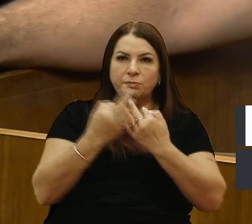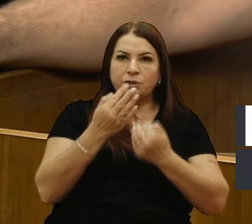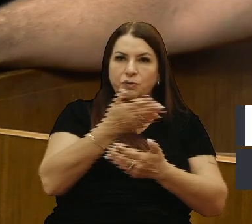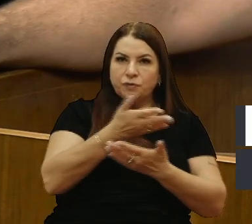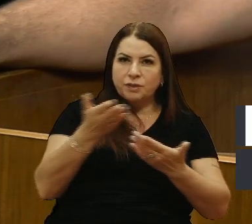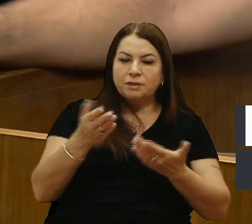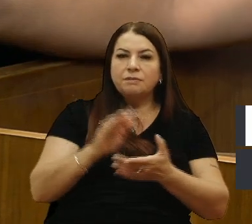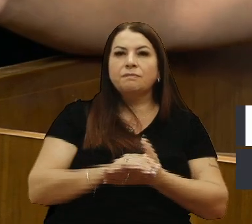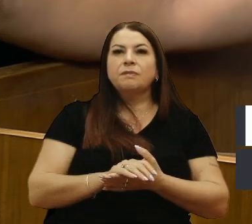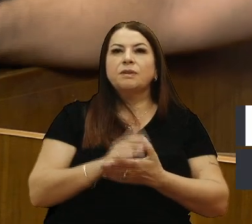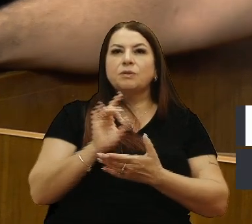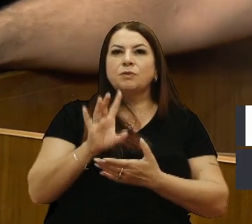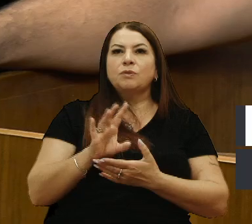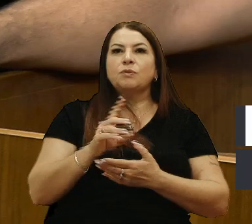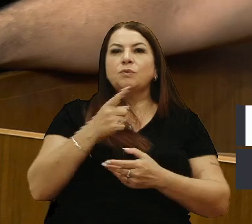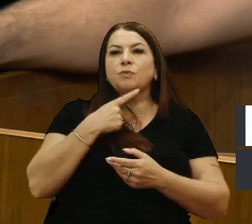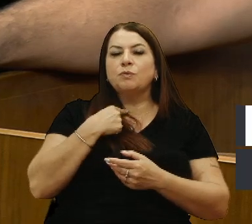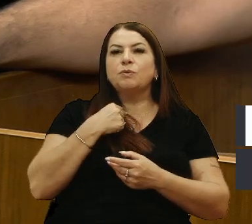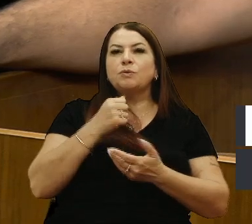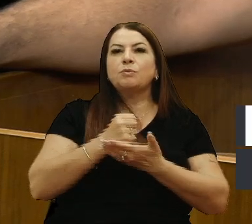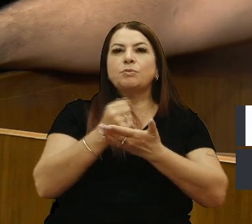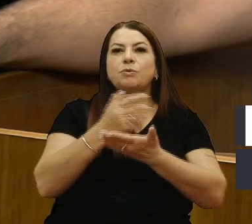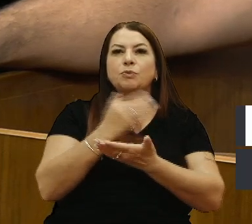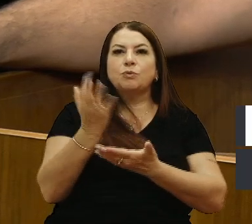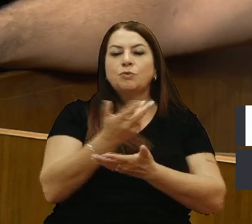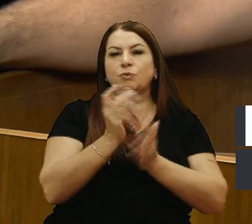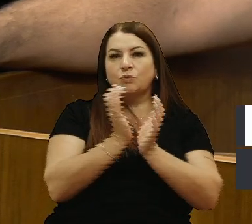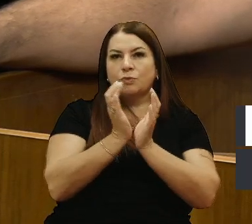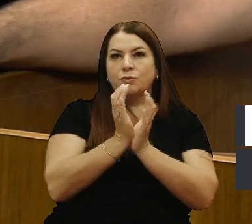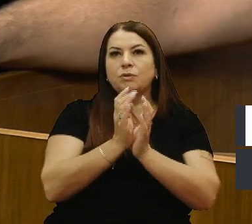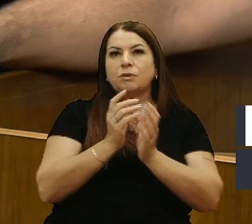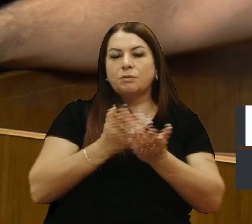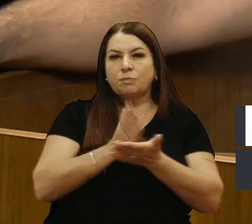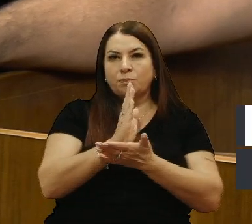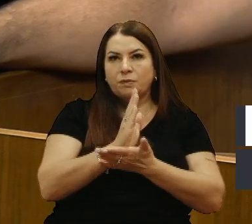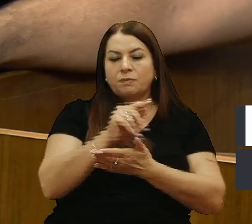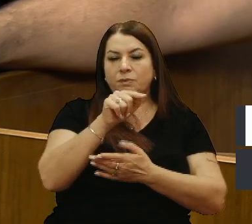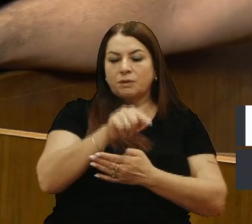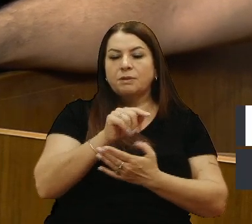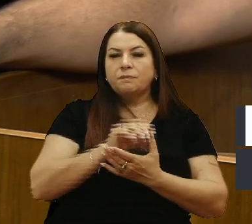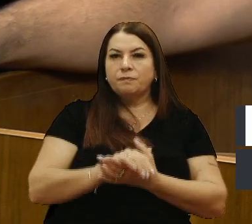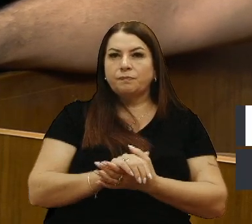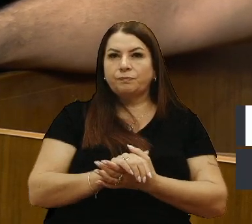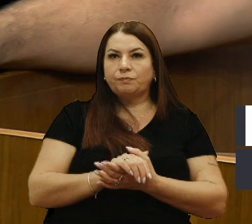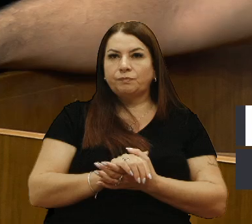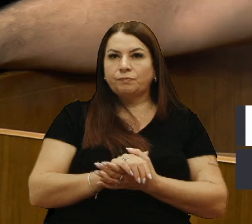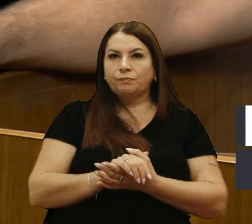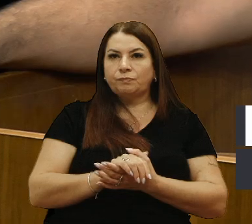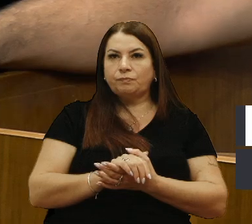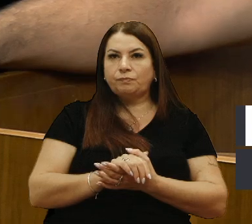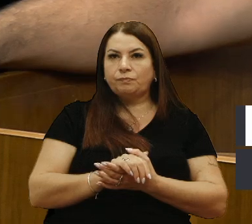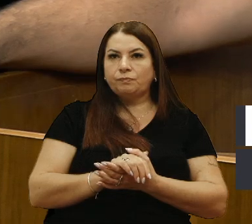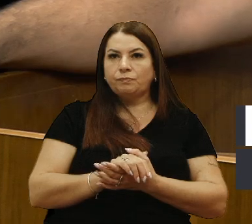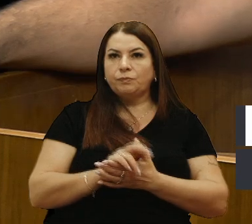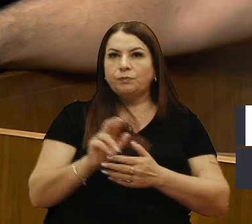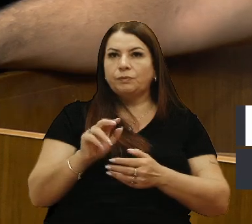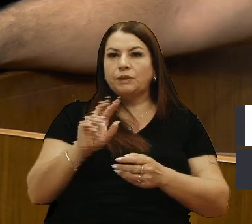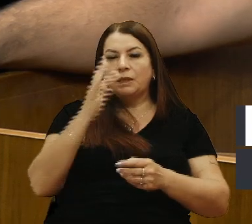vocês. Então, era isso, gostaria do apoio dos nobres colegas para que nós aprovamos essa linda